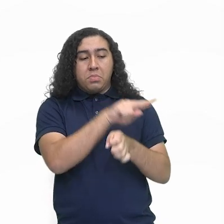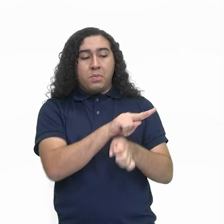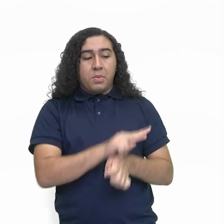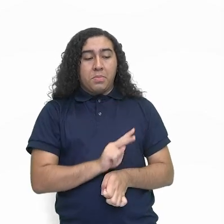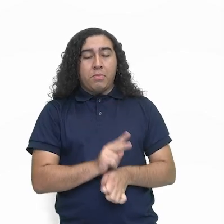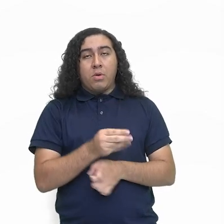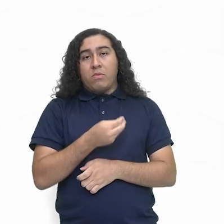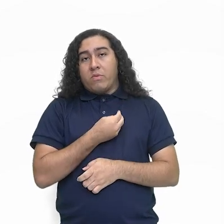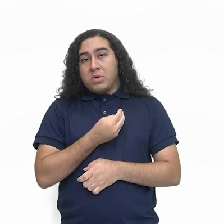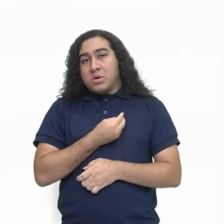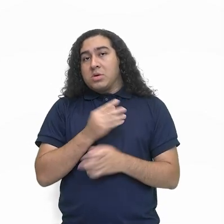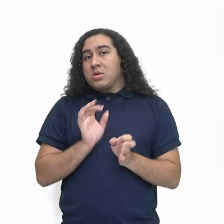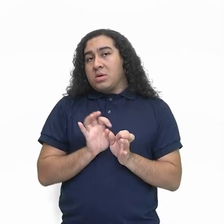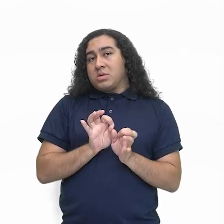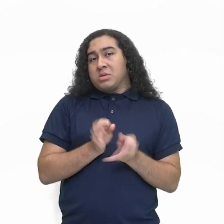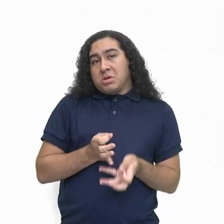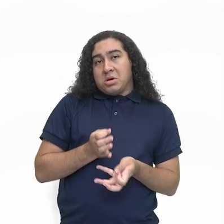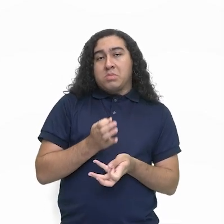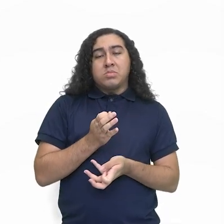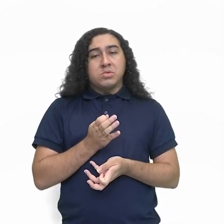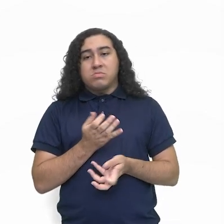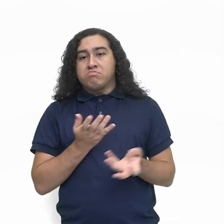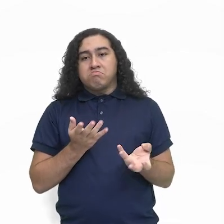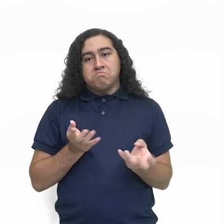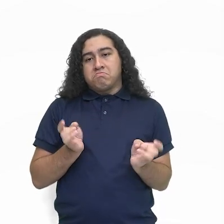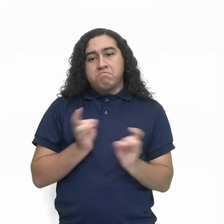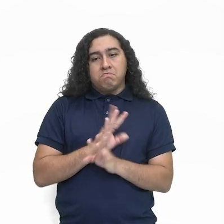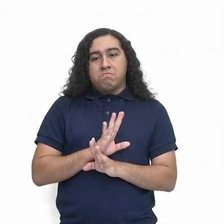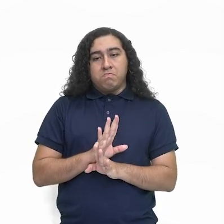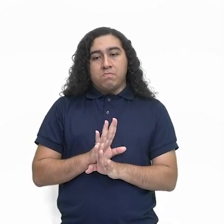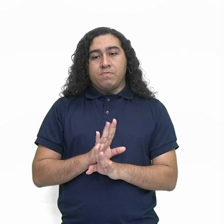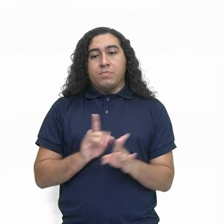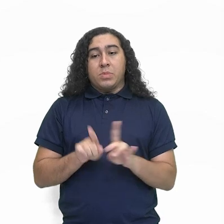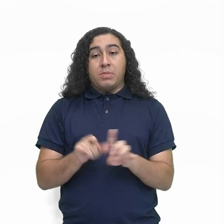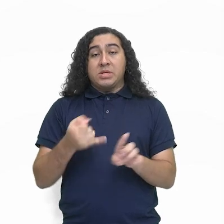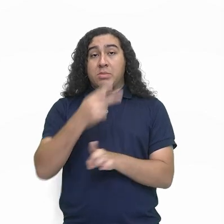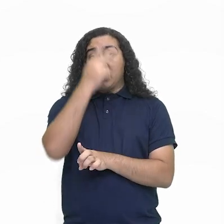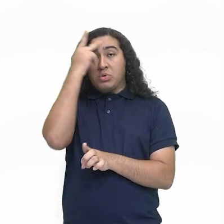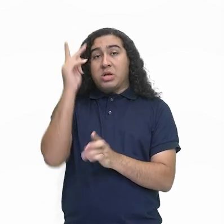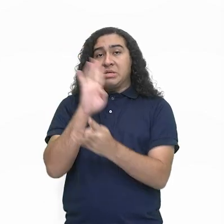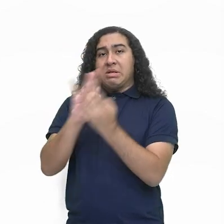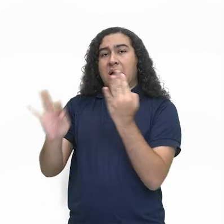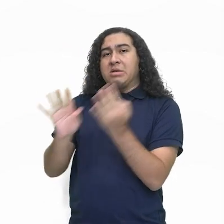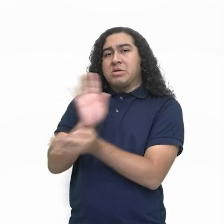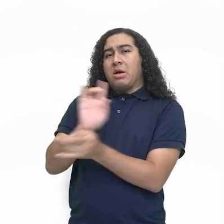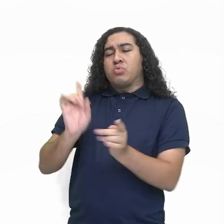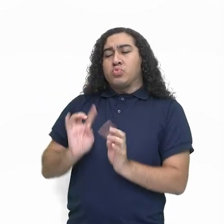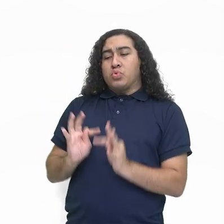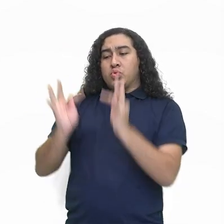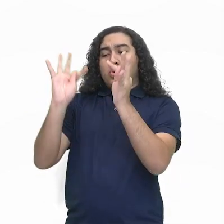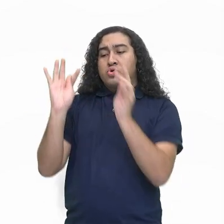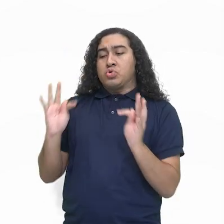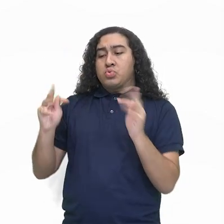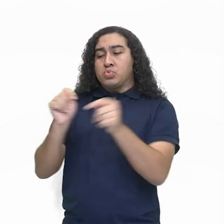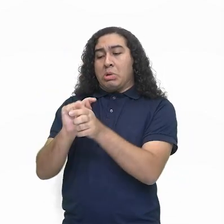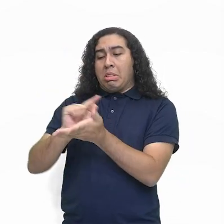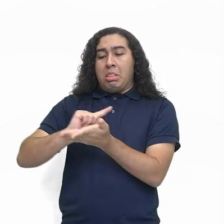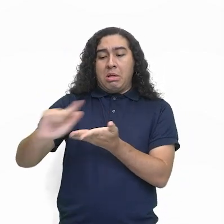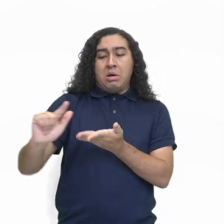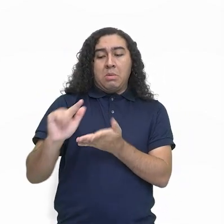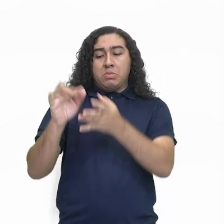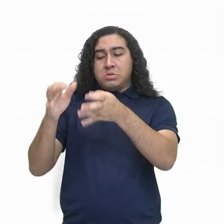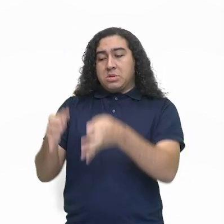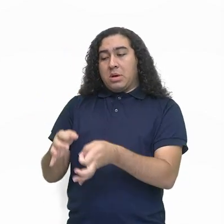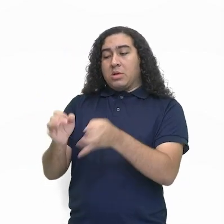né? Que nem selvagens e tudo mais. Mas quem mora na cidade, não. É tudo moderno, tudo bem organizado, tudo limpo,